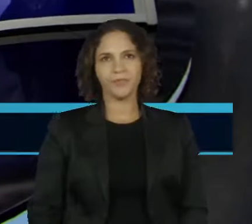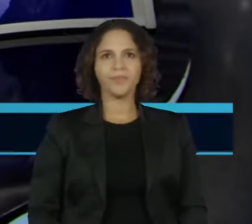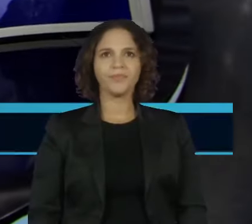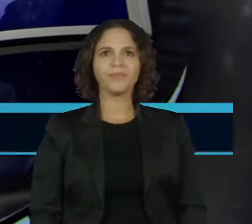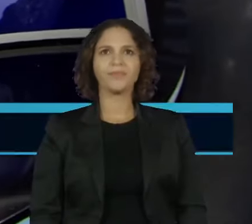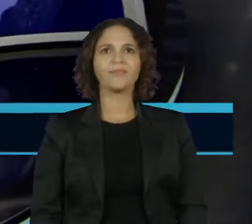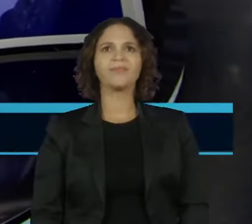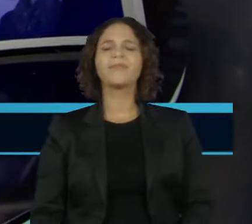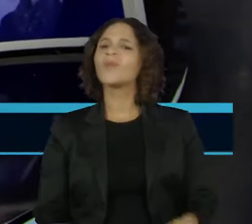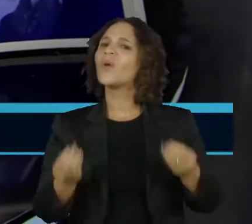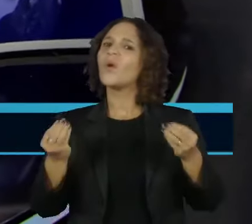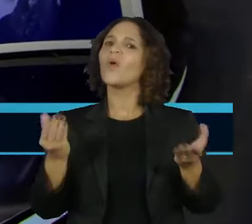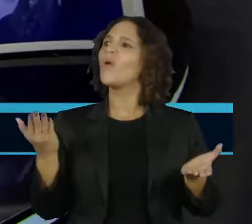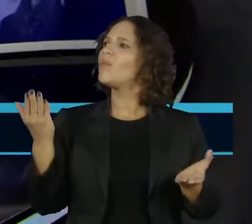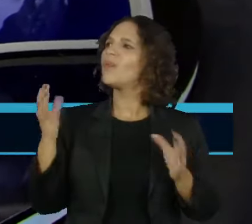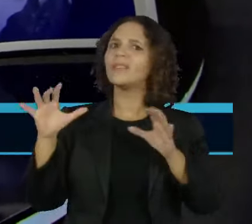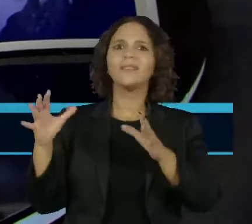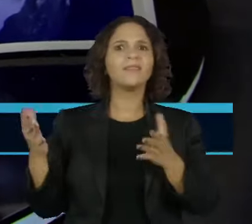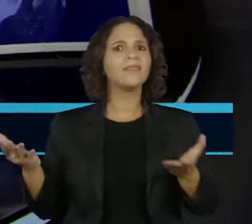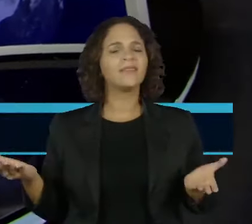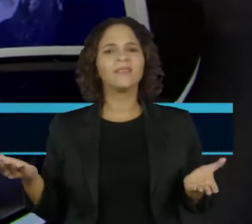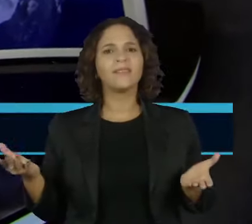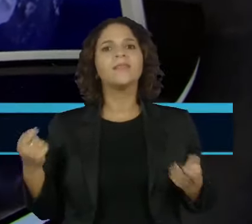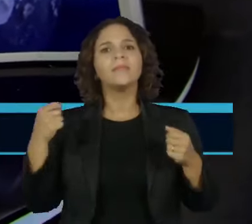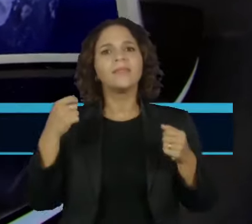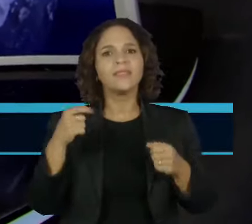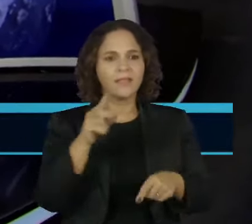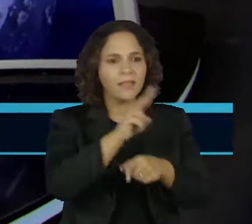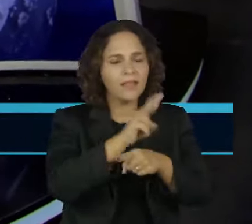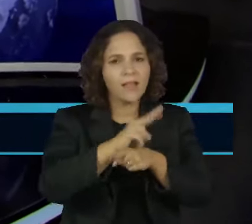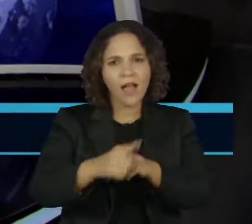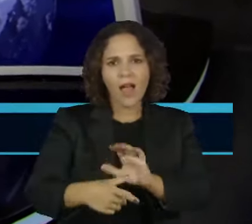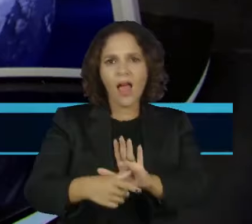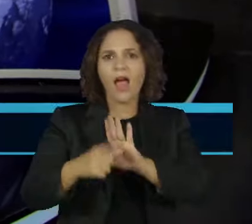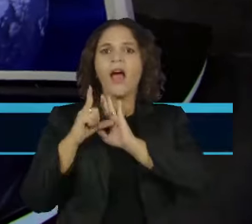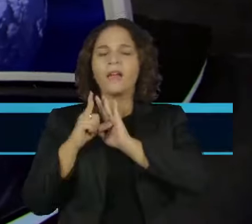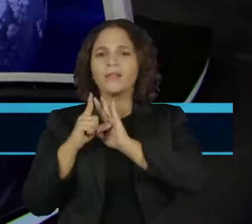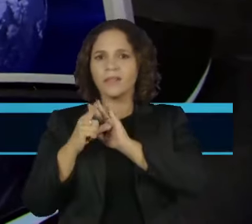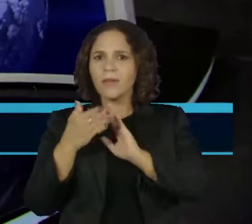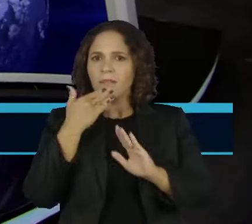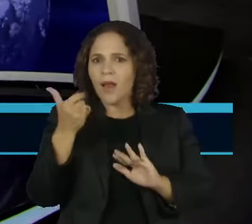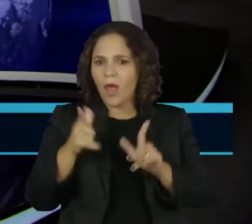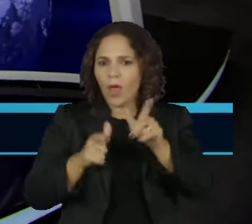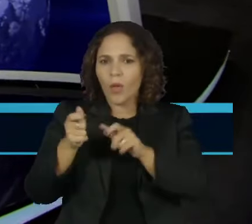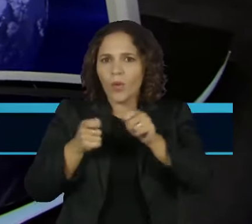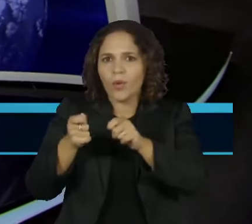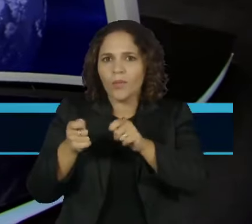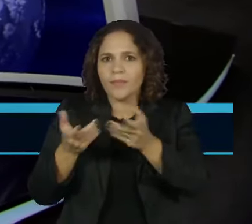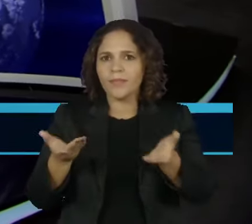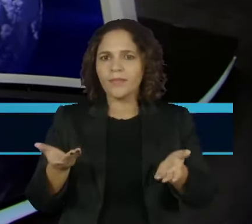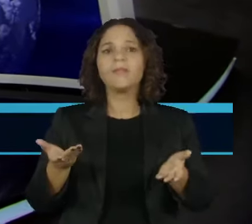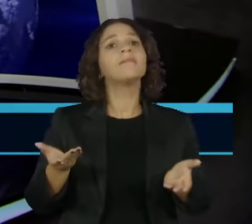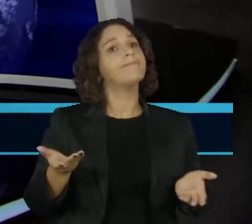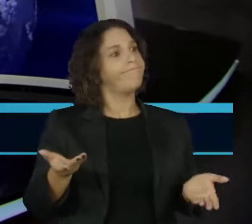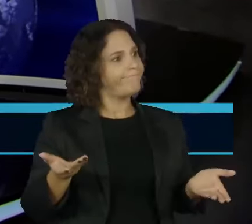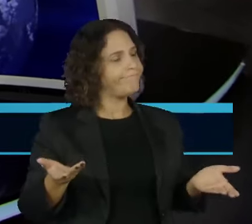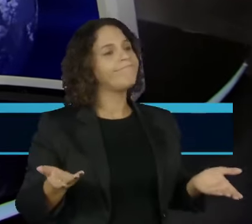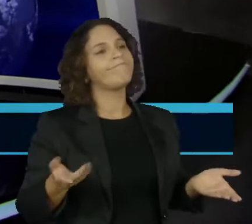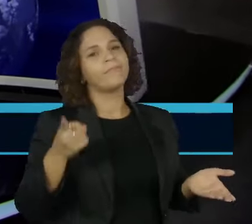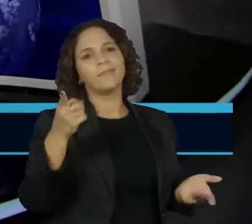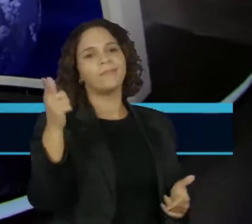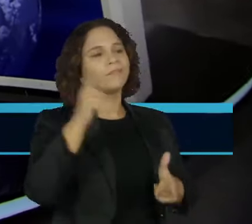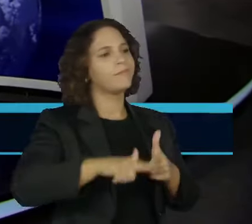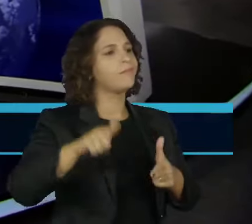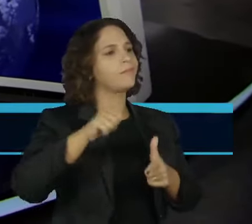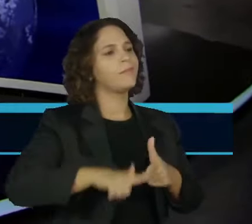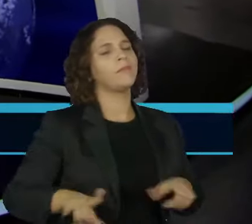João, como é que se deixa chegar numa situação como essa? Investir em prevenção não significa economia para os cofres públicos? Não, sem dúvida. Aliás, é um tema recorrente, né? A